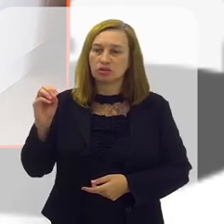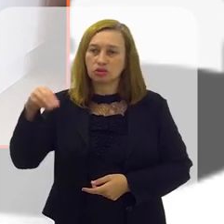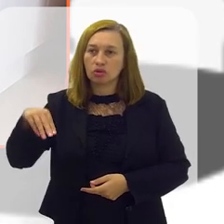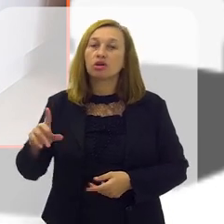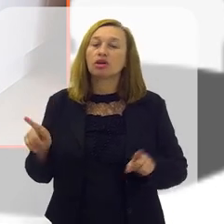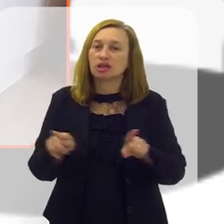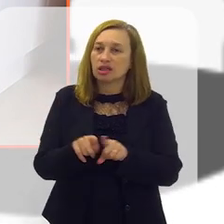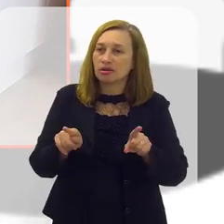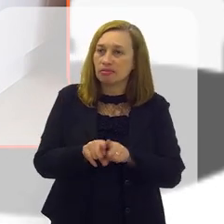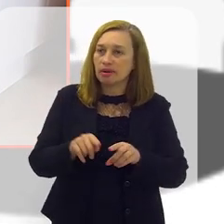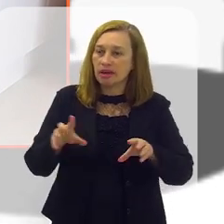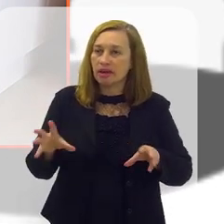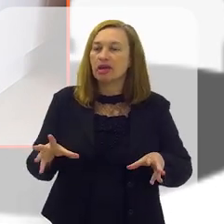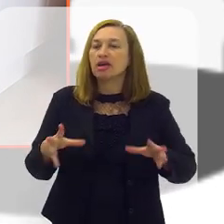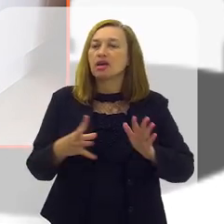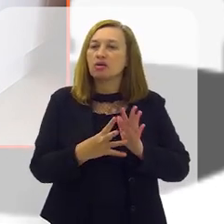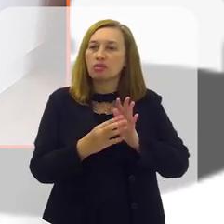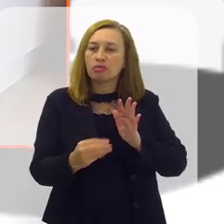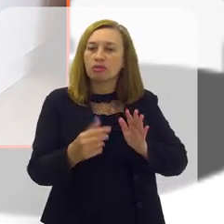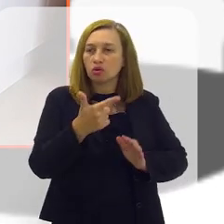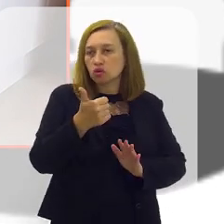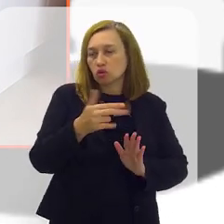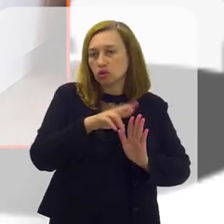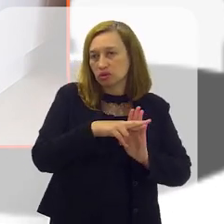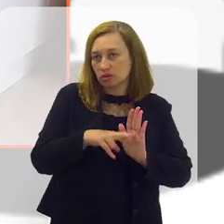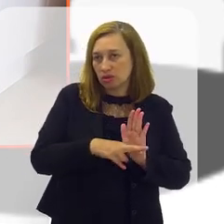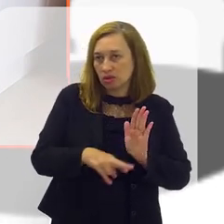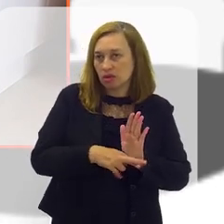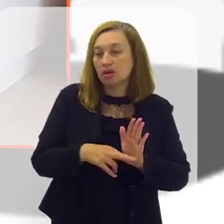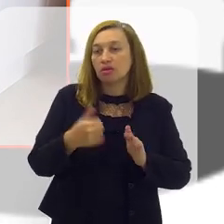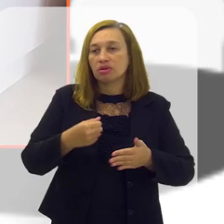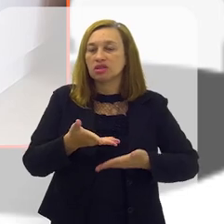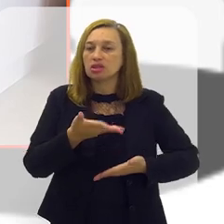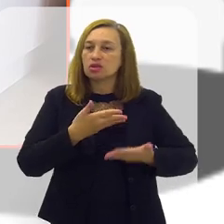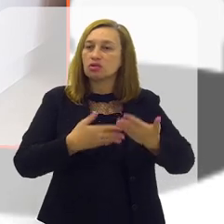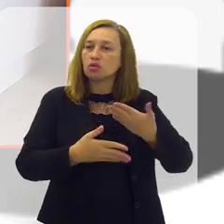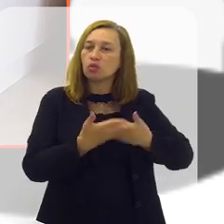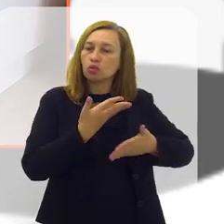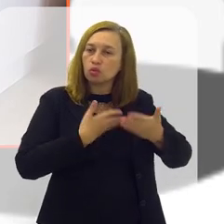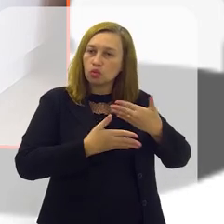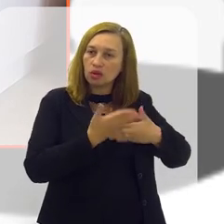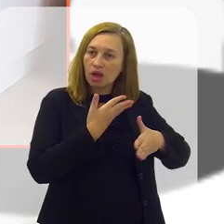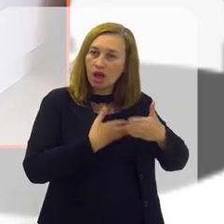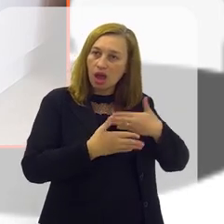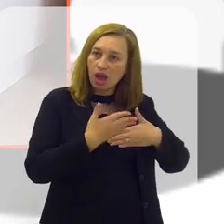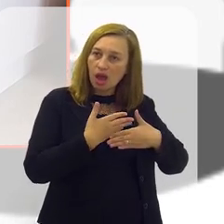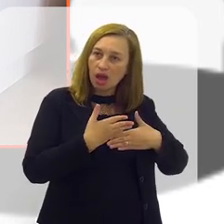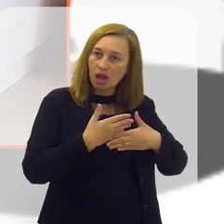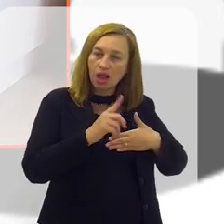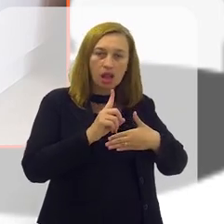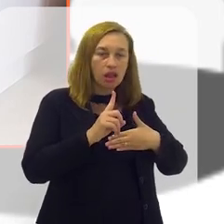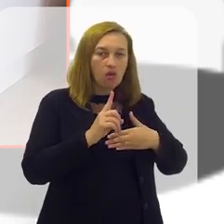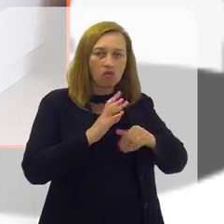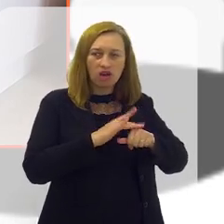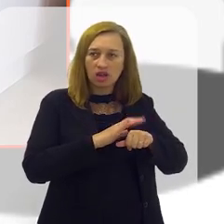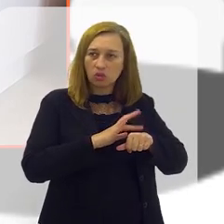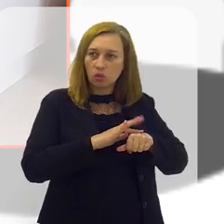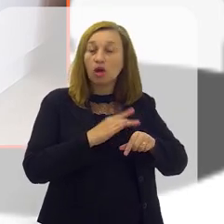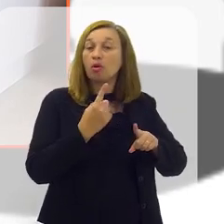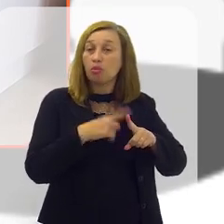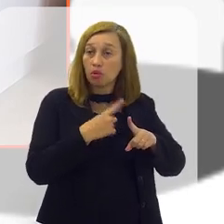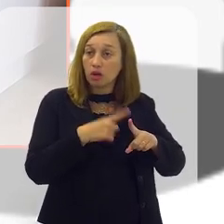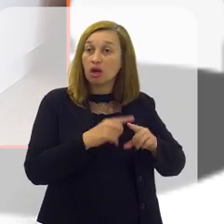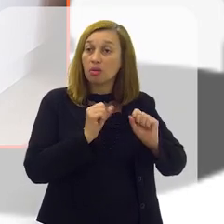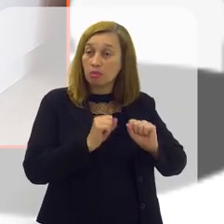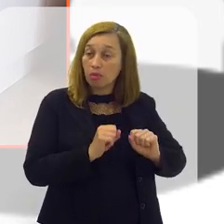baseado nos 12 passos, elas vão entender que elas primeiro precisam cuidar de si, não adoecerem,